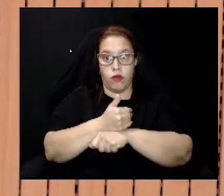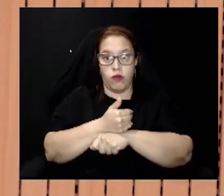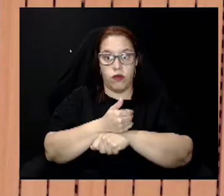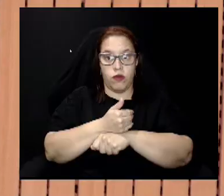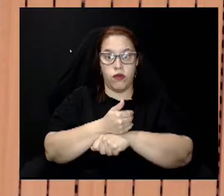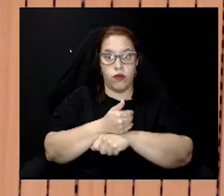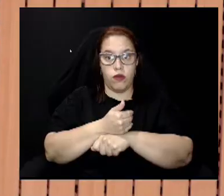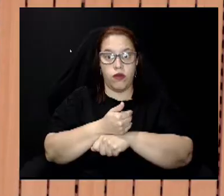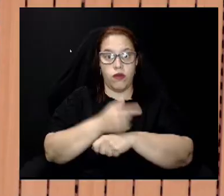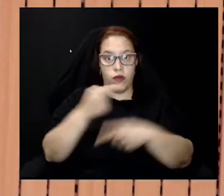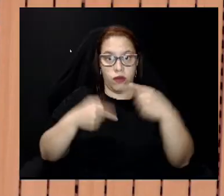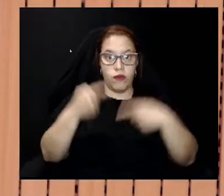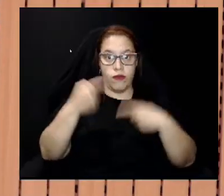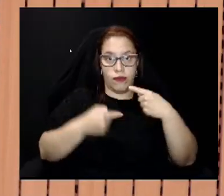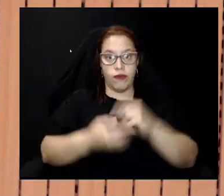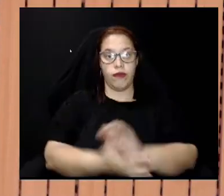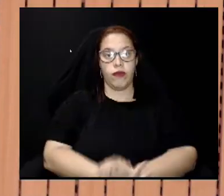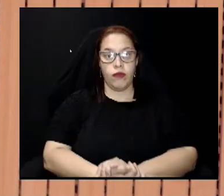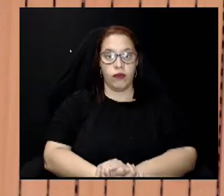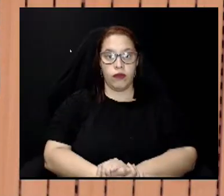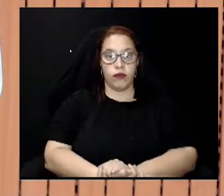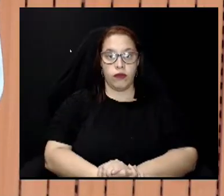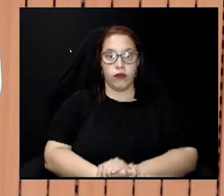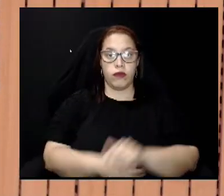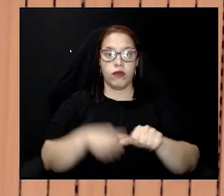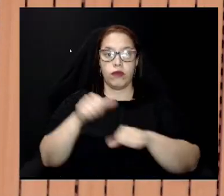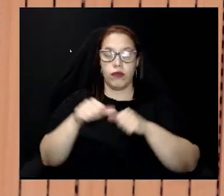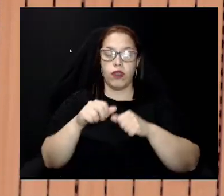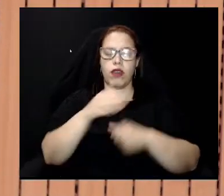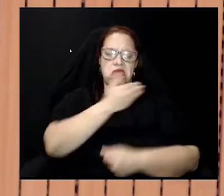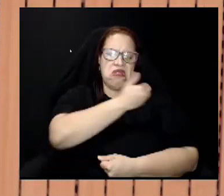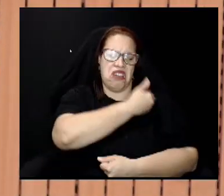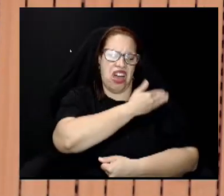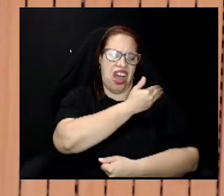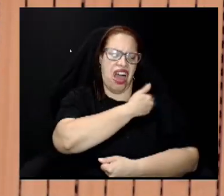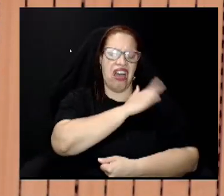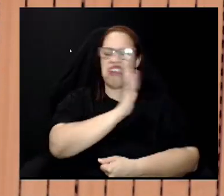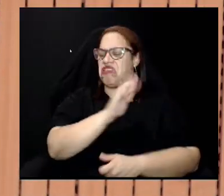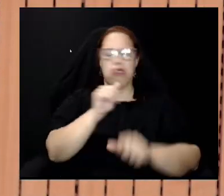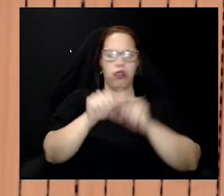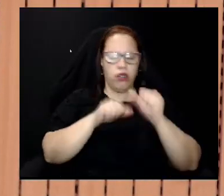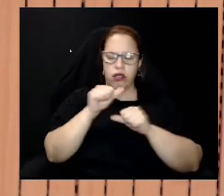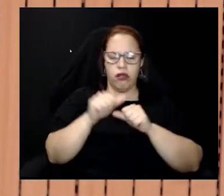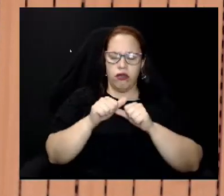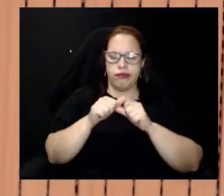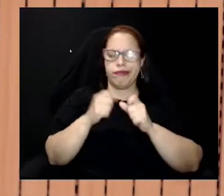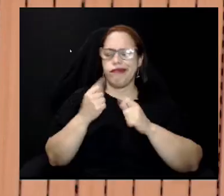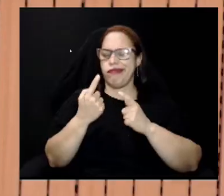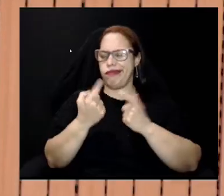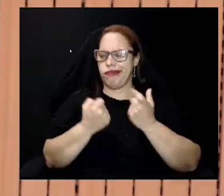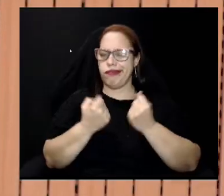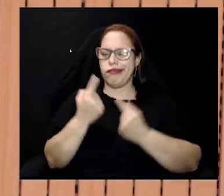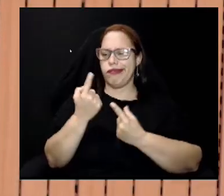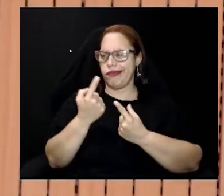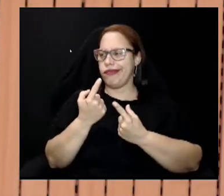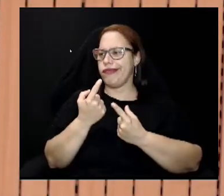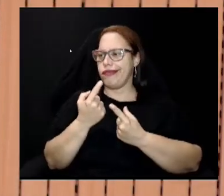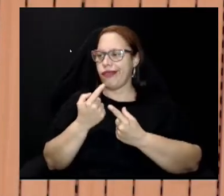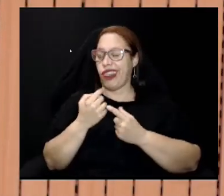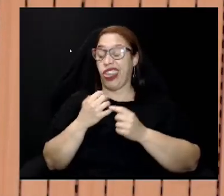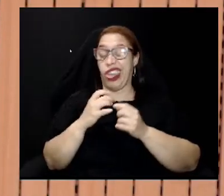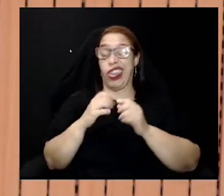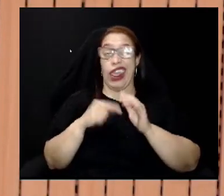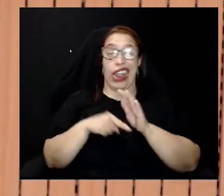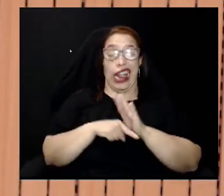Então, eu acho que a mudar paradigmas, né? Mudar aí algo que está muito arraigado, sedimentado